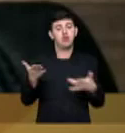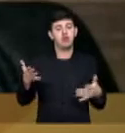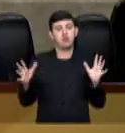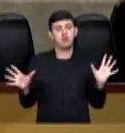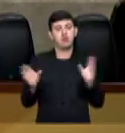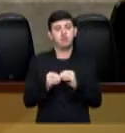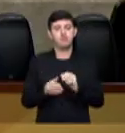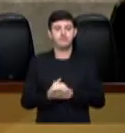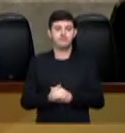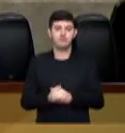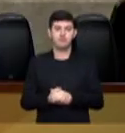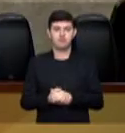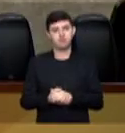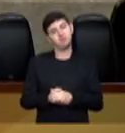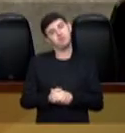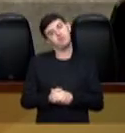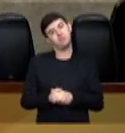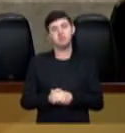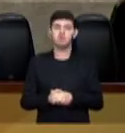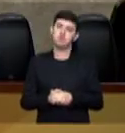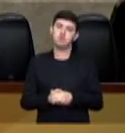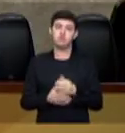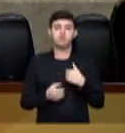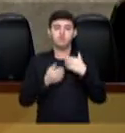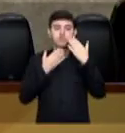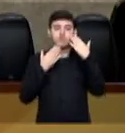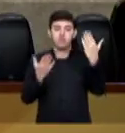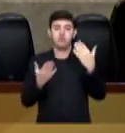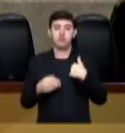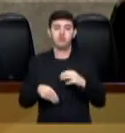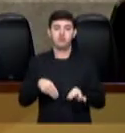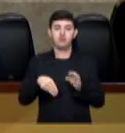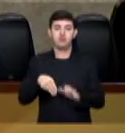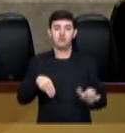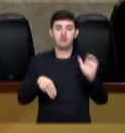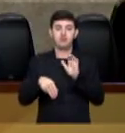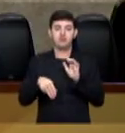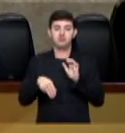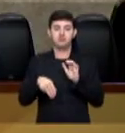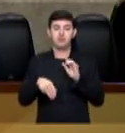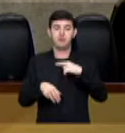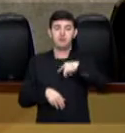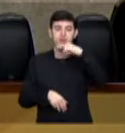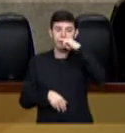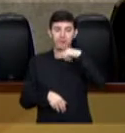Muito obrigado, ministro Edson Fachin. Mais uma vez, me desculpo